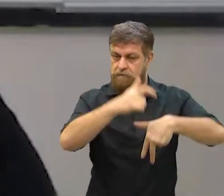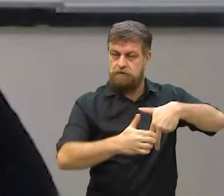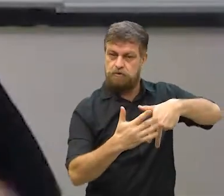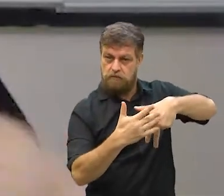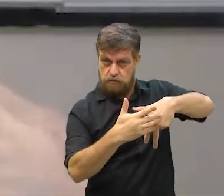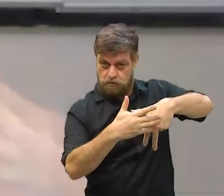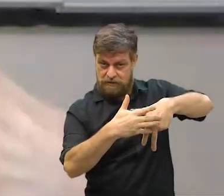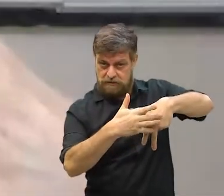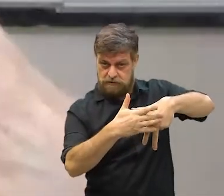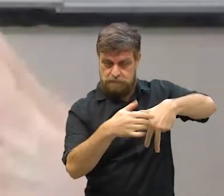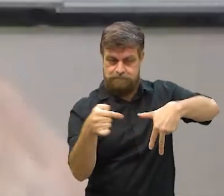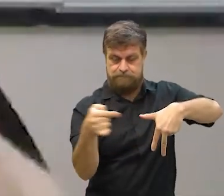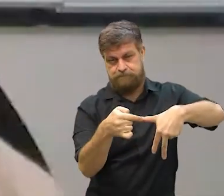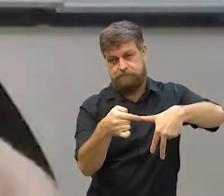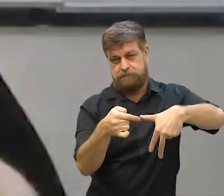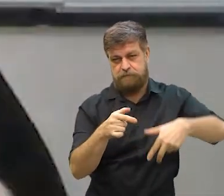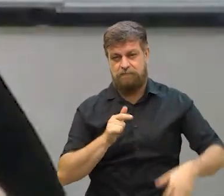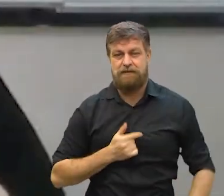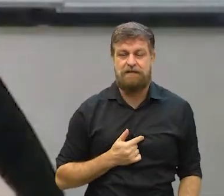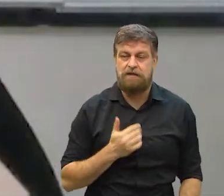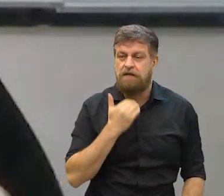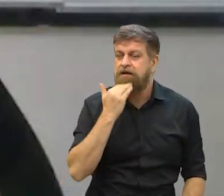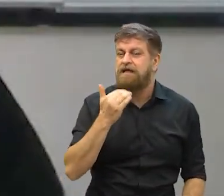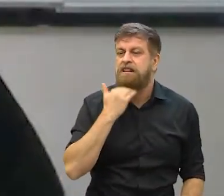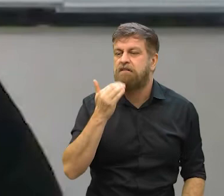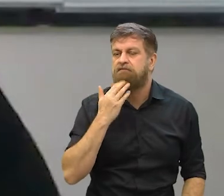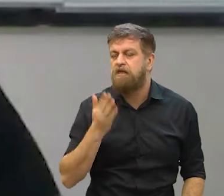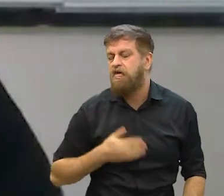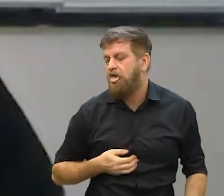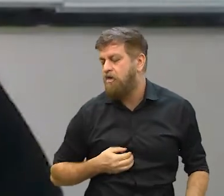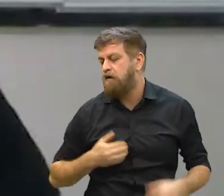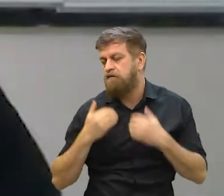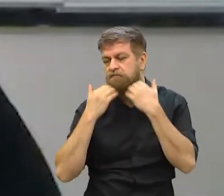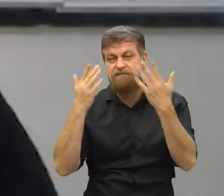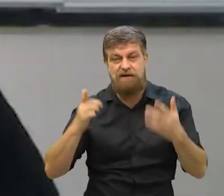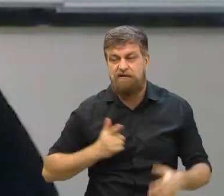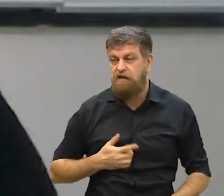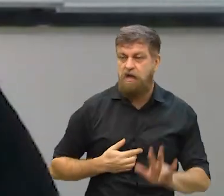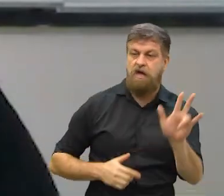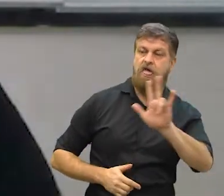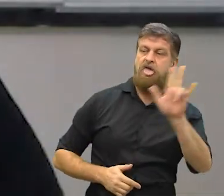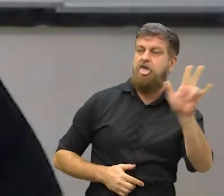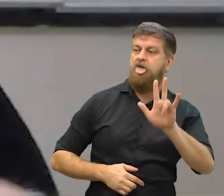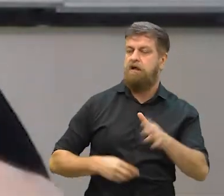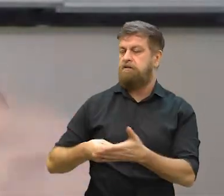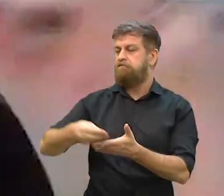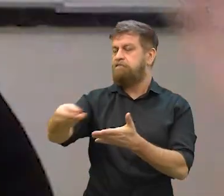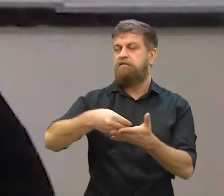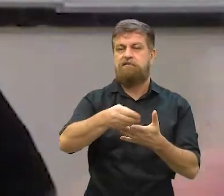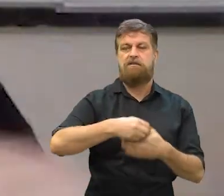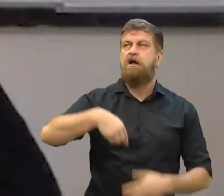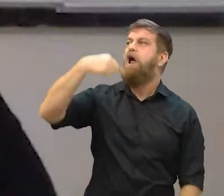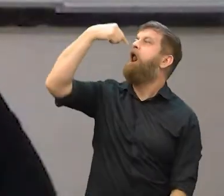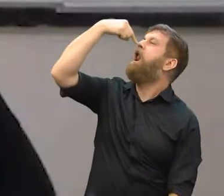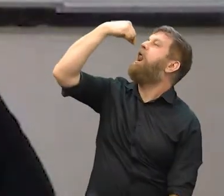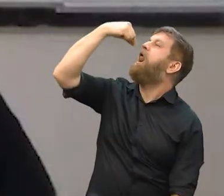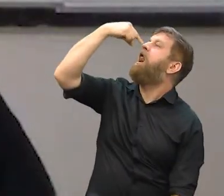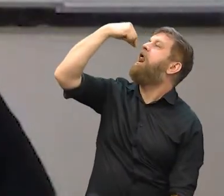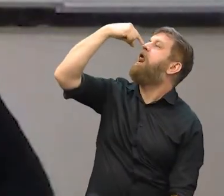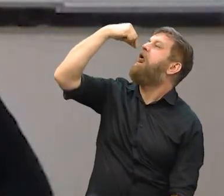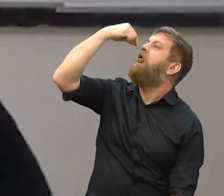paciente. Então, não é banalizar, como a gente tem visto, toma 3 gotinhas